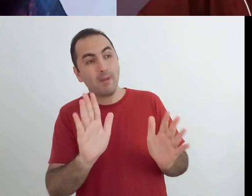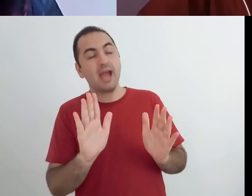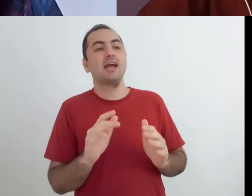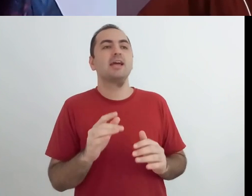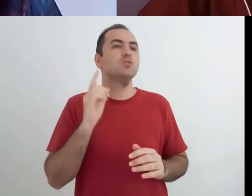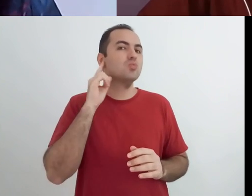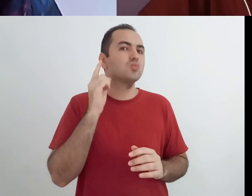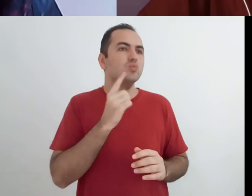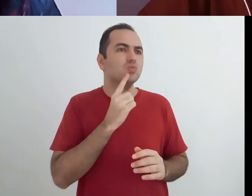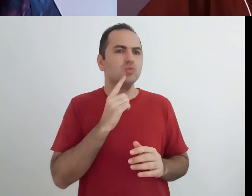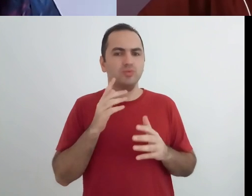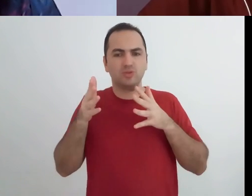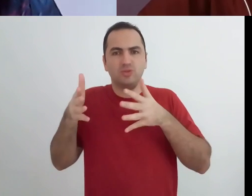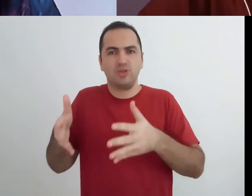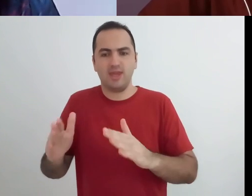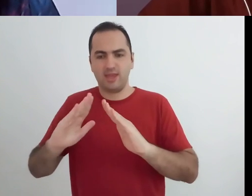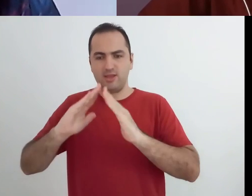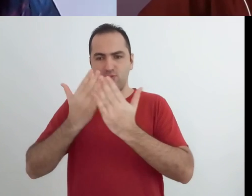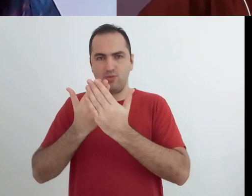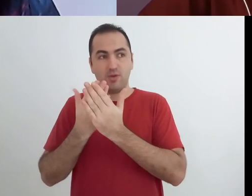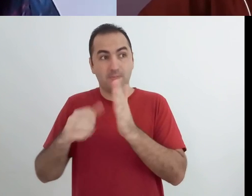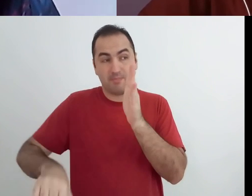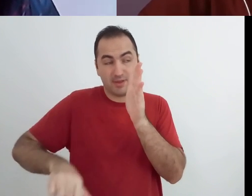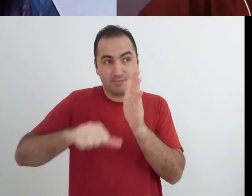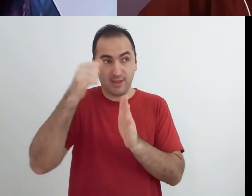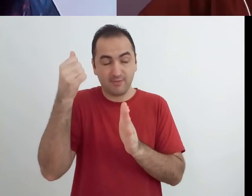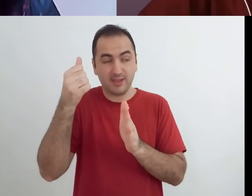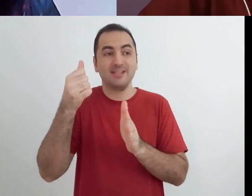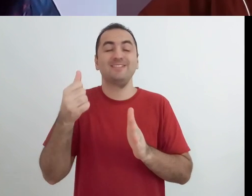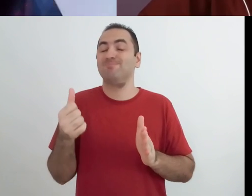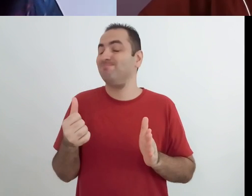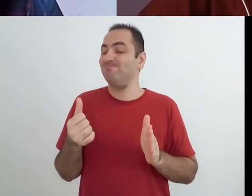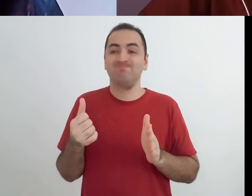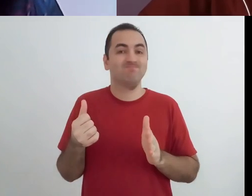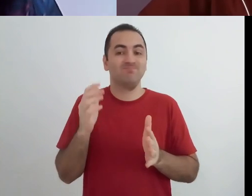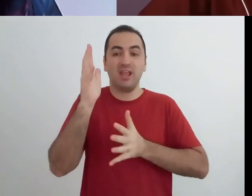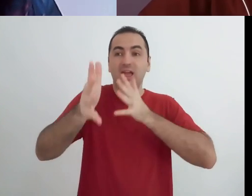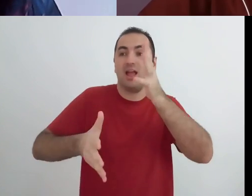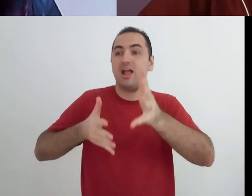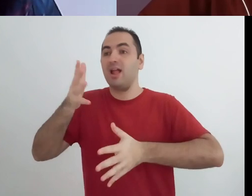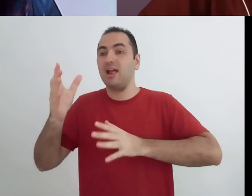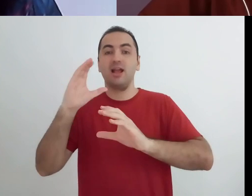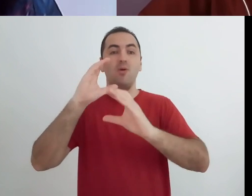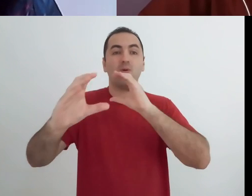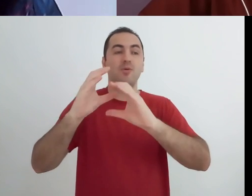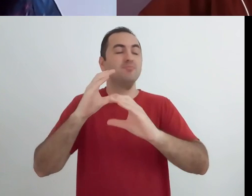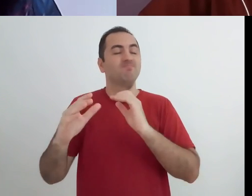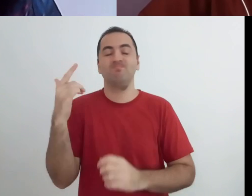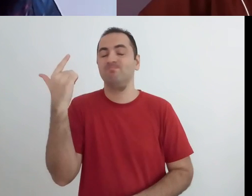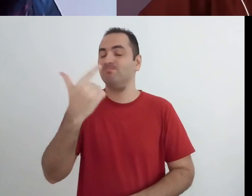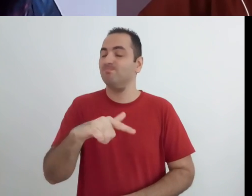vezes, na maioria das vezes, infelizmente, ele ainda chega na escola sem saber se comunicar. Então,